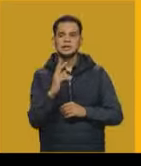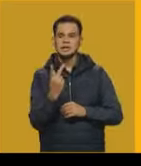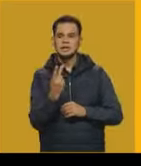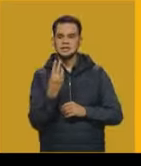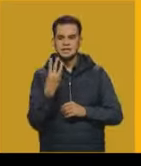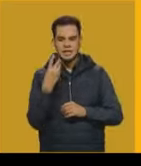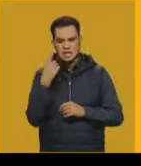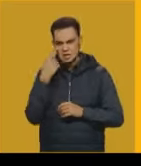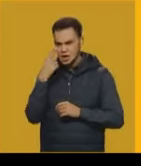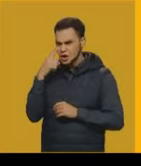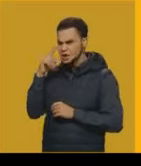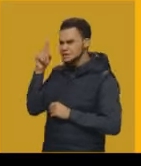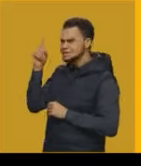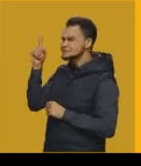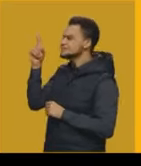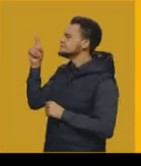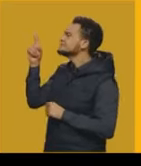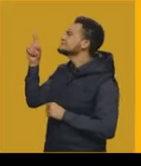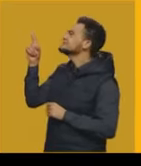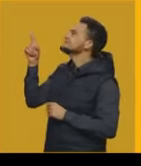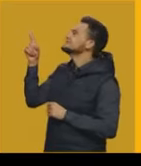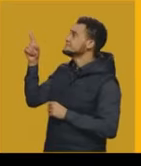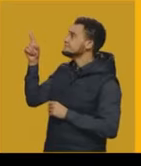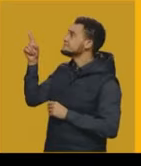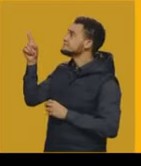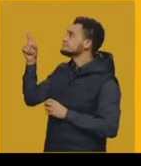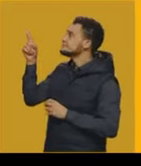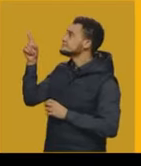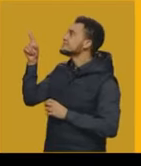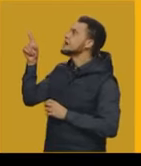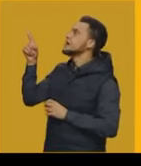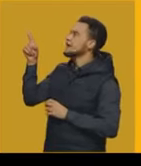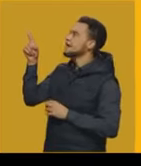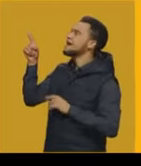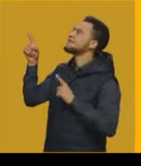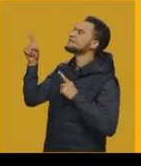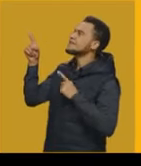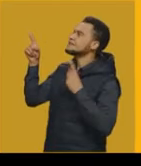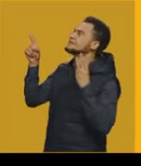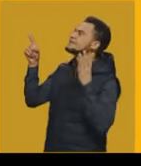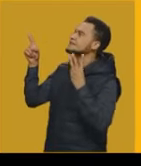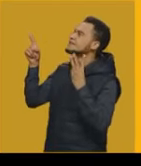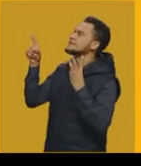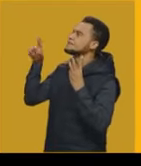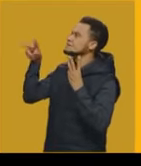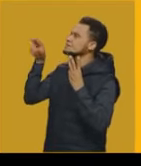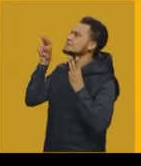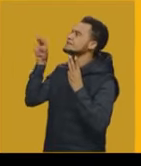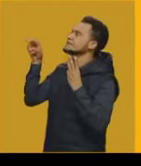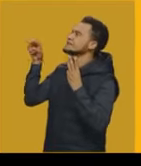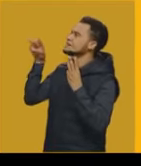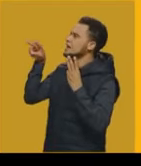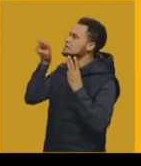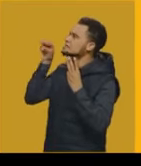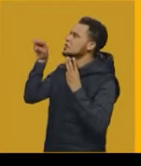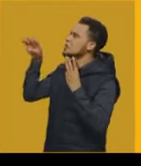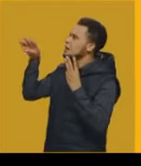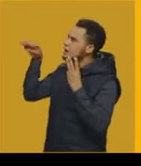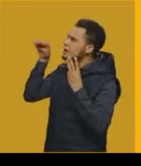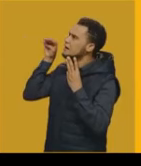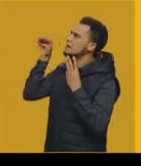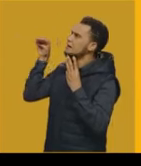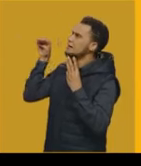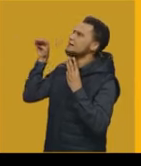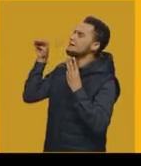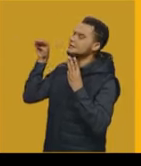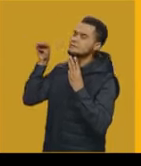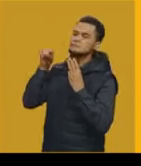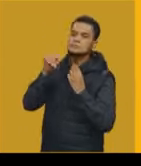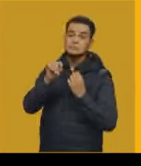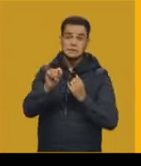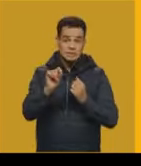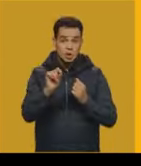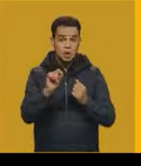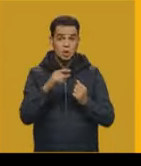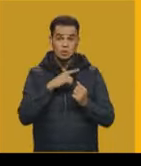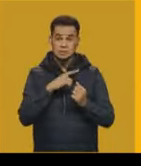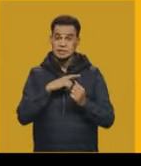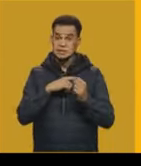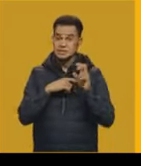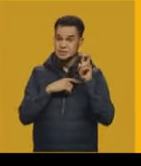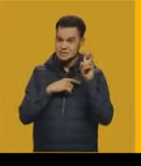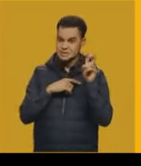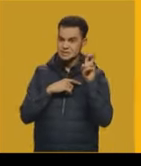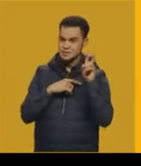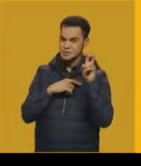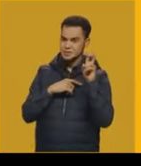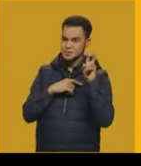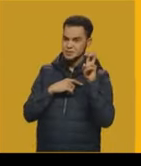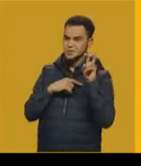Bom, então agora eu estou vendo que eu tenho uma tripla ligação. Ótimo. Então, 5 carbonos, pente.